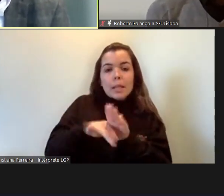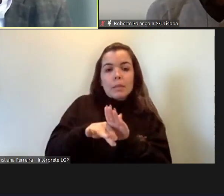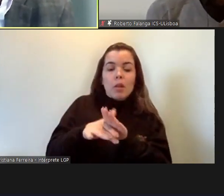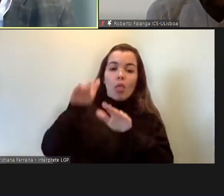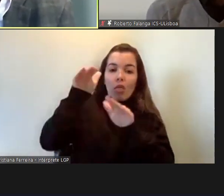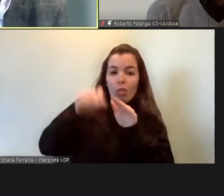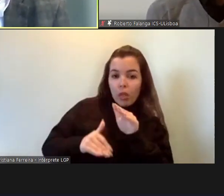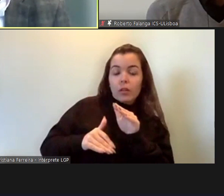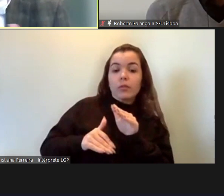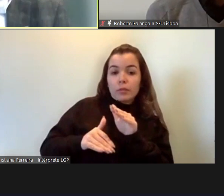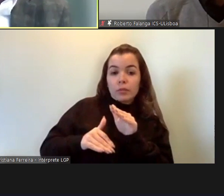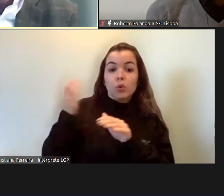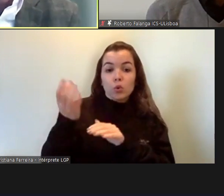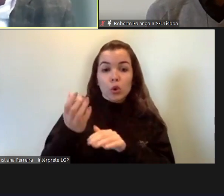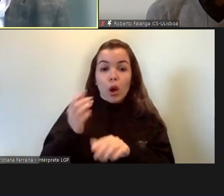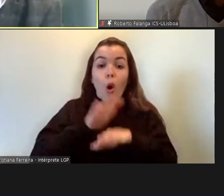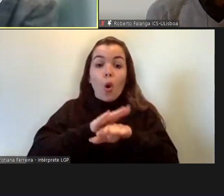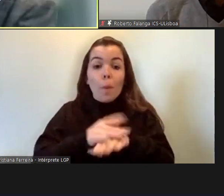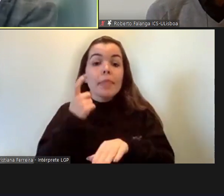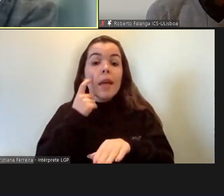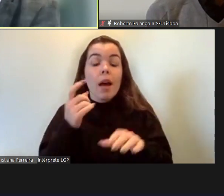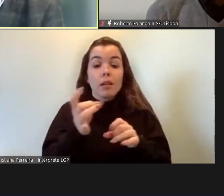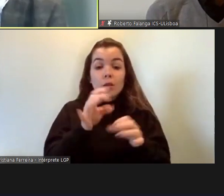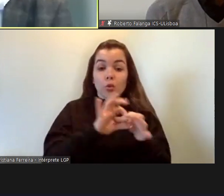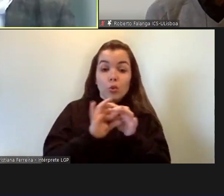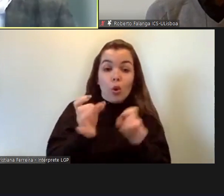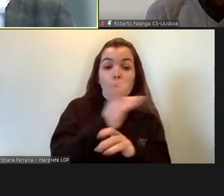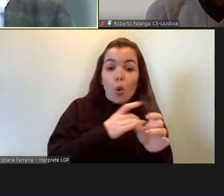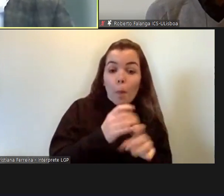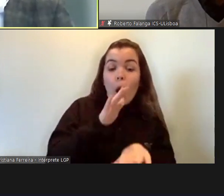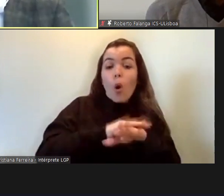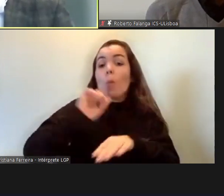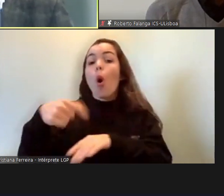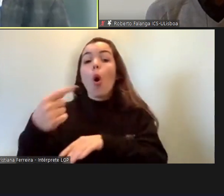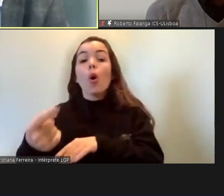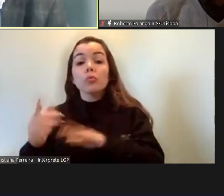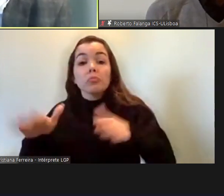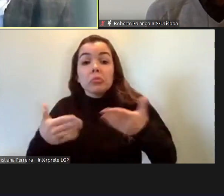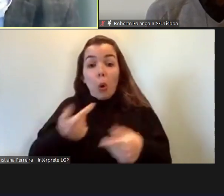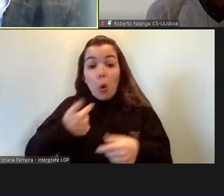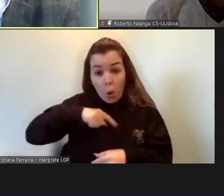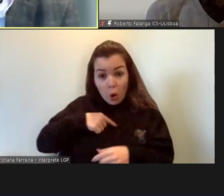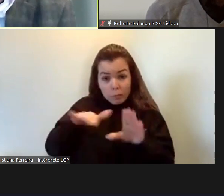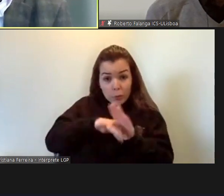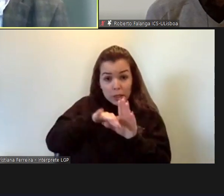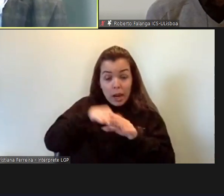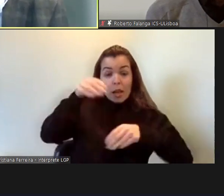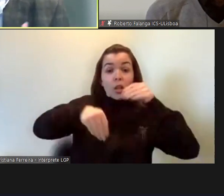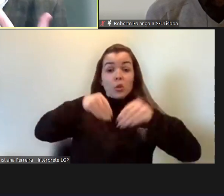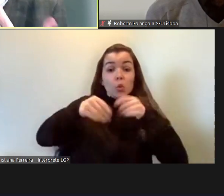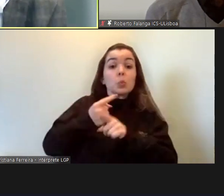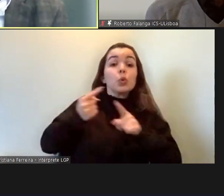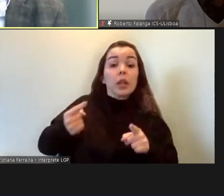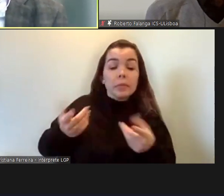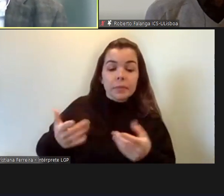não há alternativa, se a culpa é da União Europeia, se a culpa é dos outros, então para que é que nós participamos nas eleições? E eu acho que todo